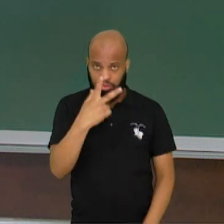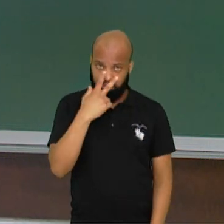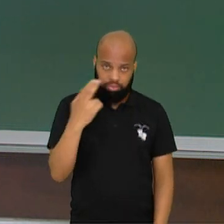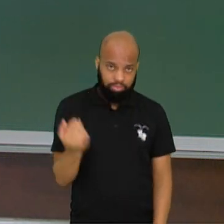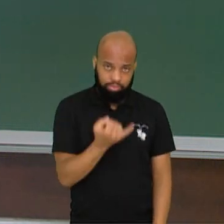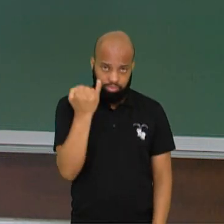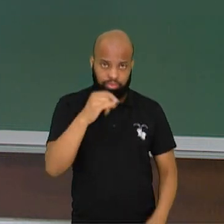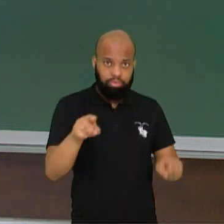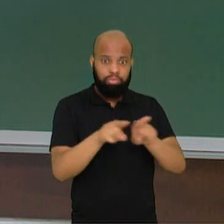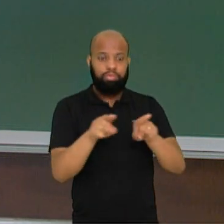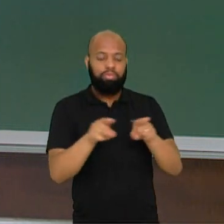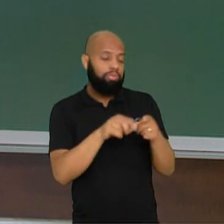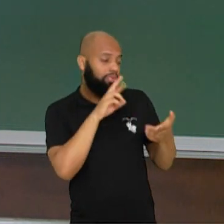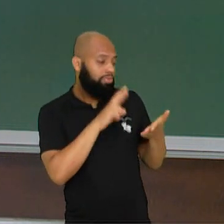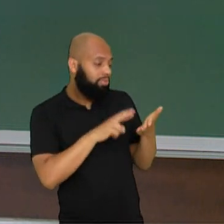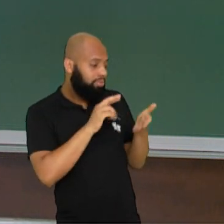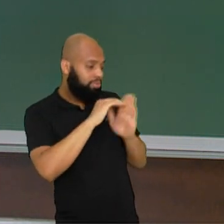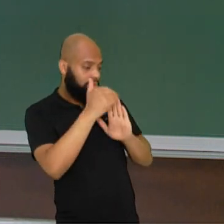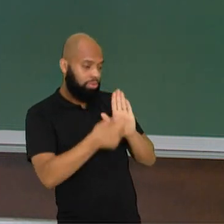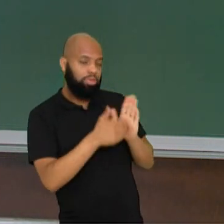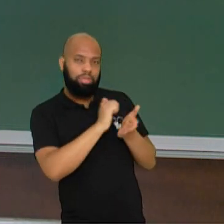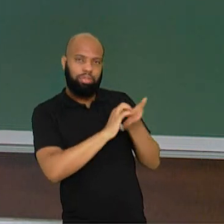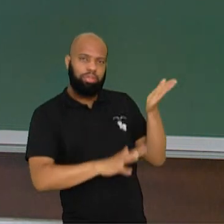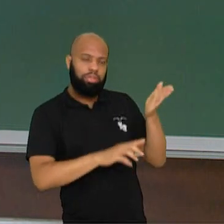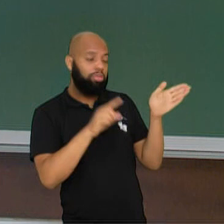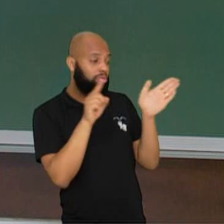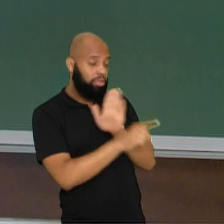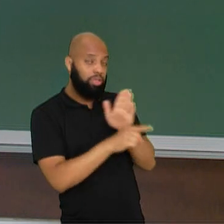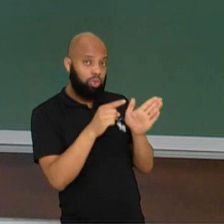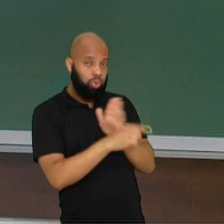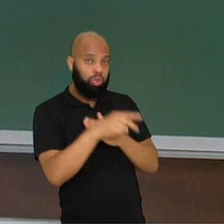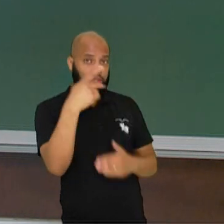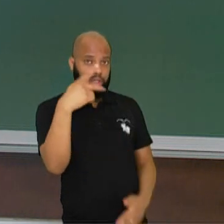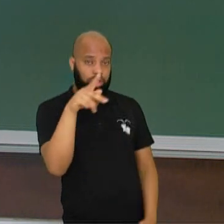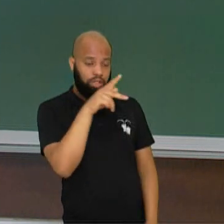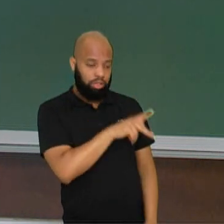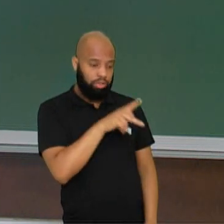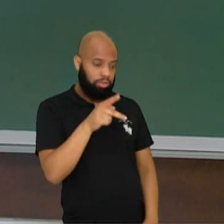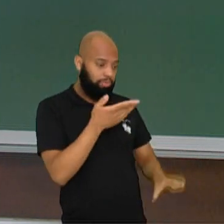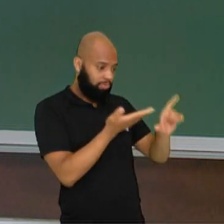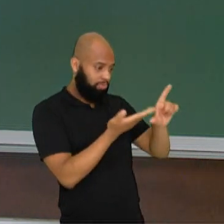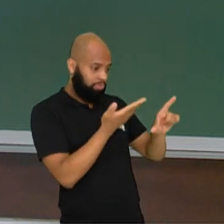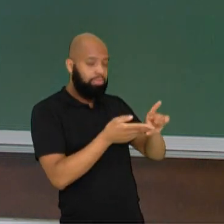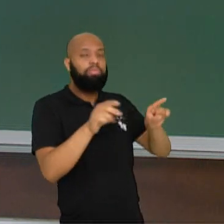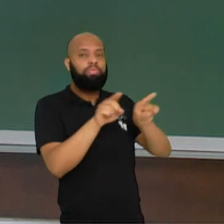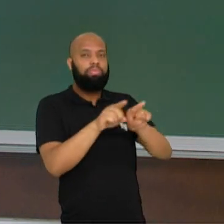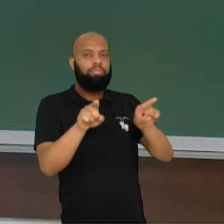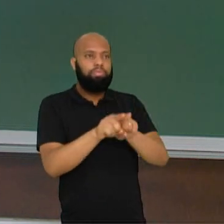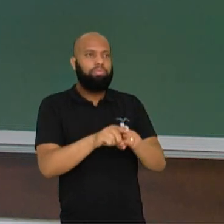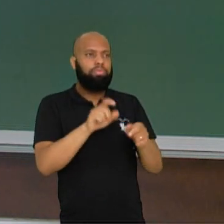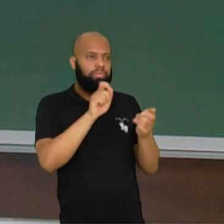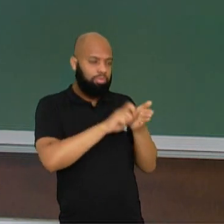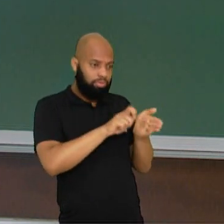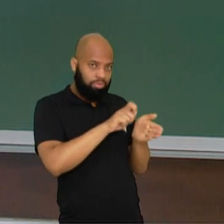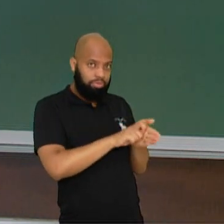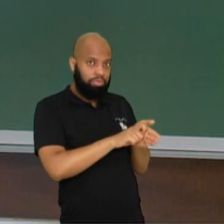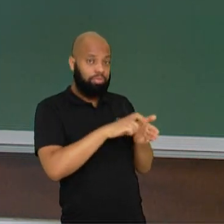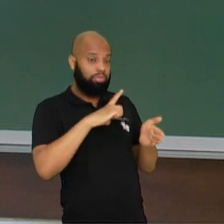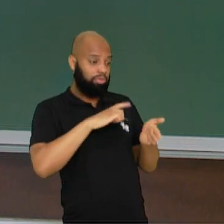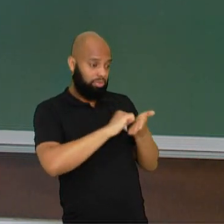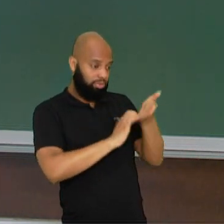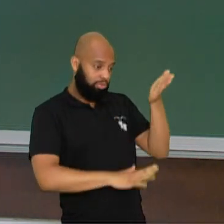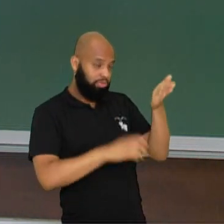aula, faça todas as atividades, leve dúvidas para o seu professor lá na escola, também registre a sua